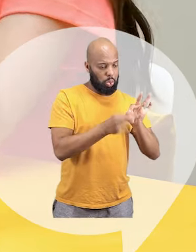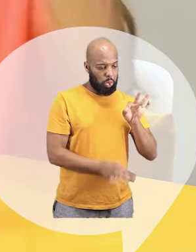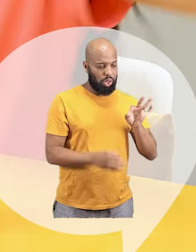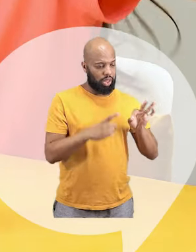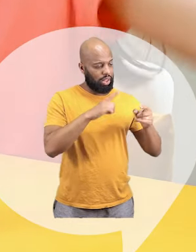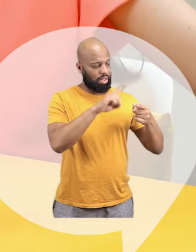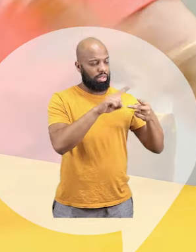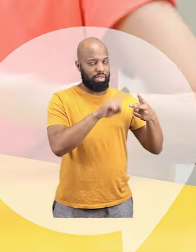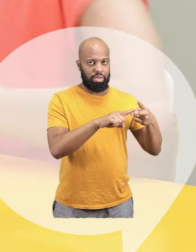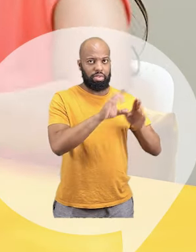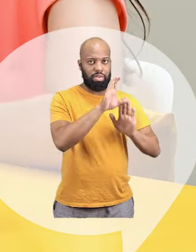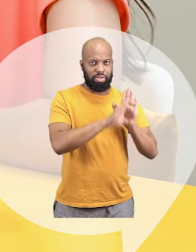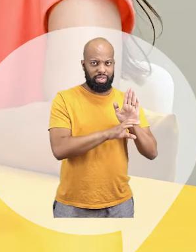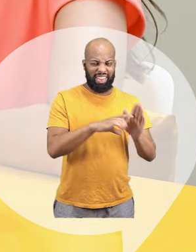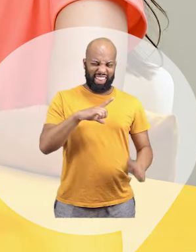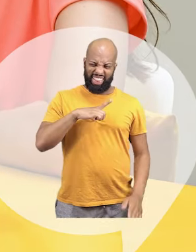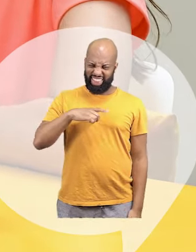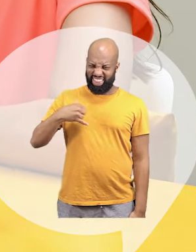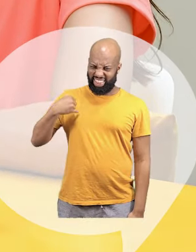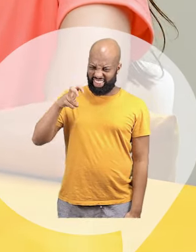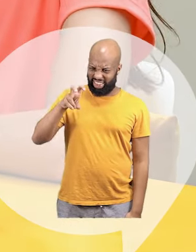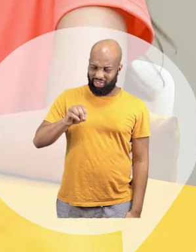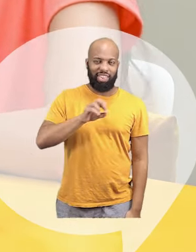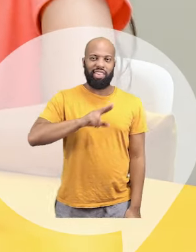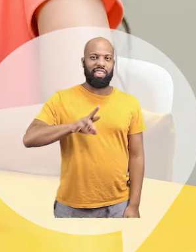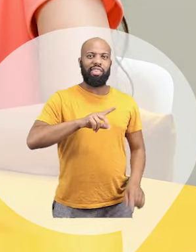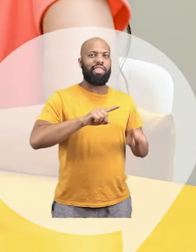dois currículos vasos aqui para comprar